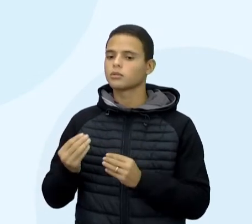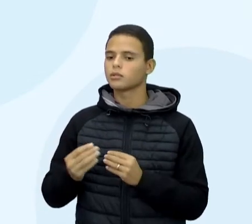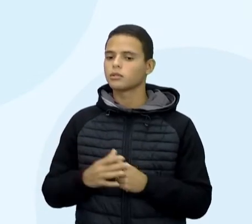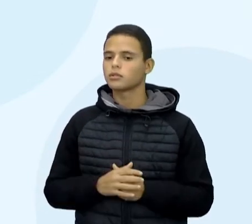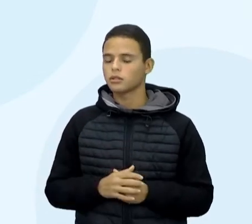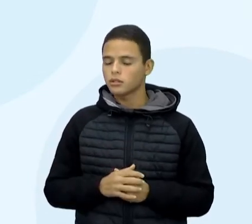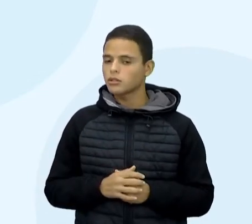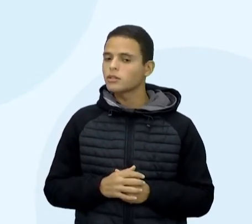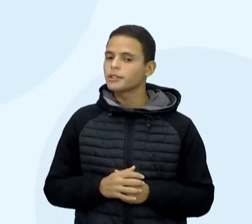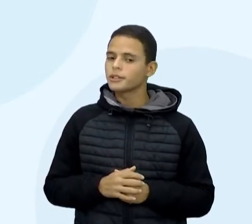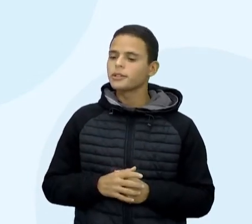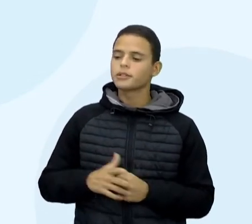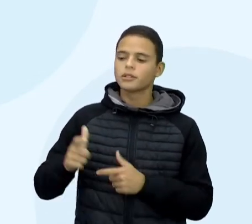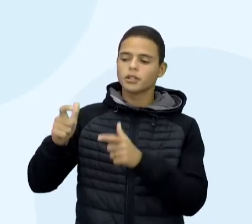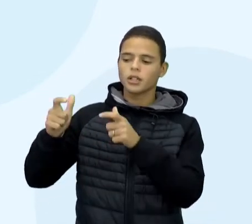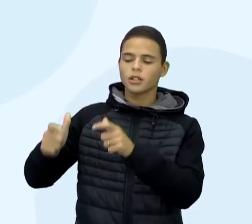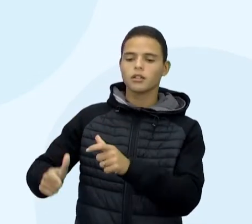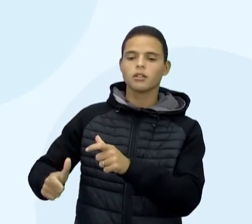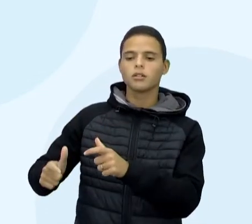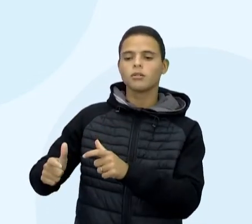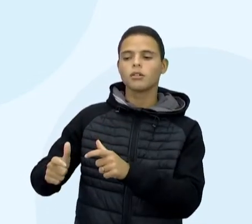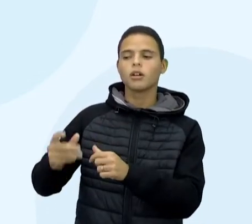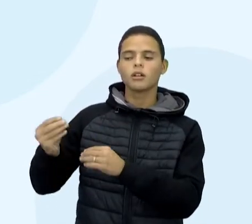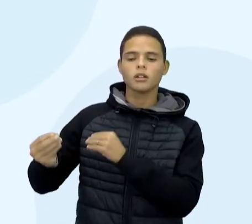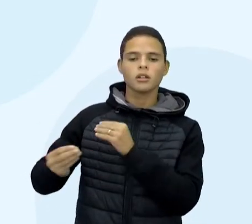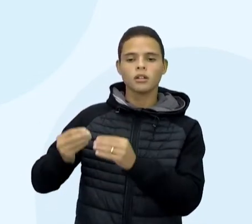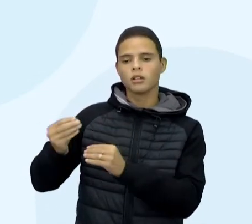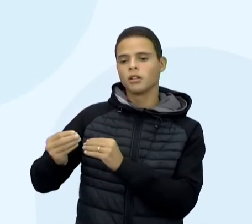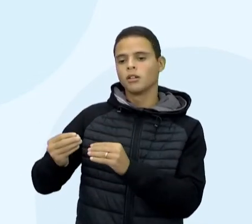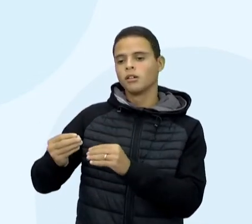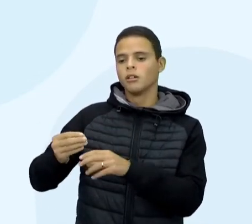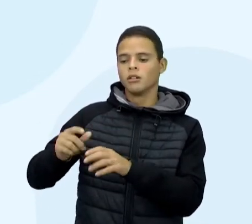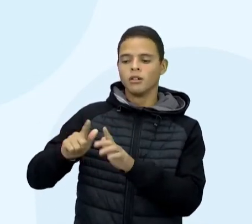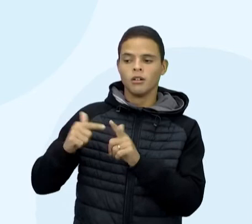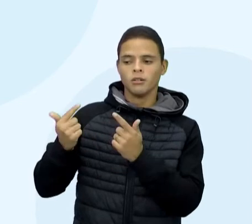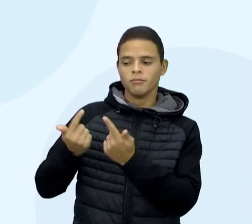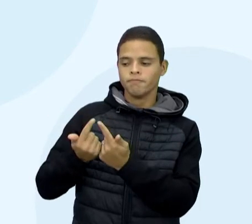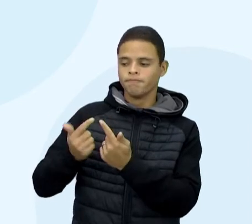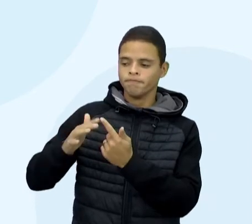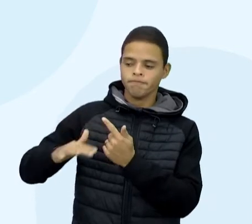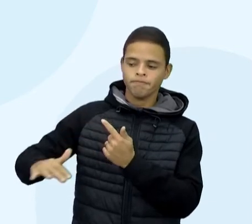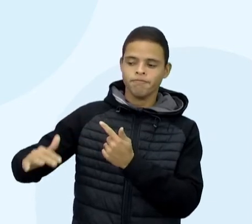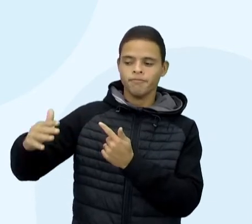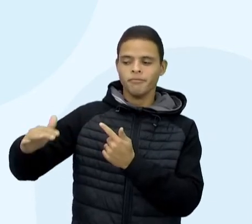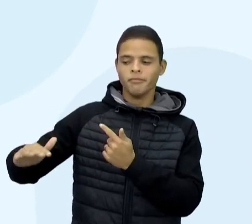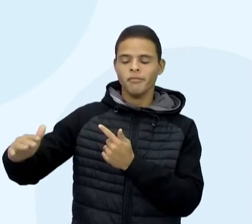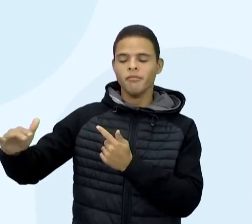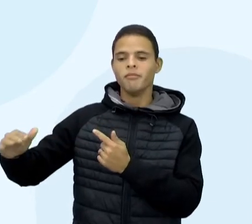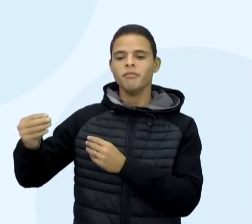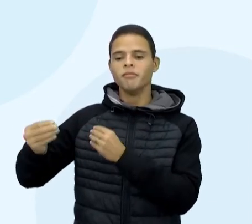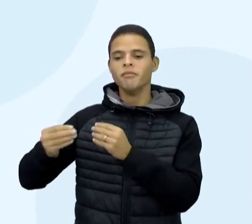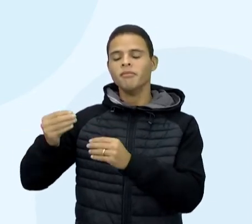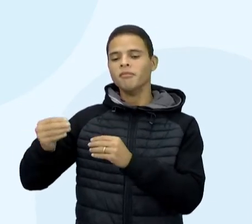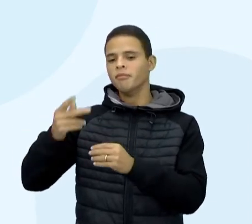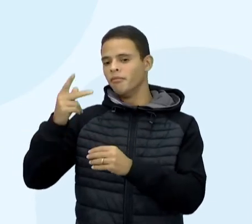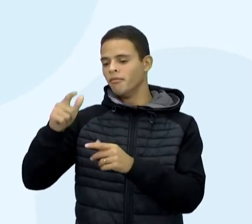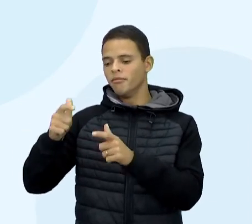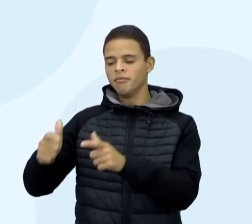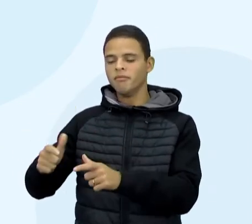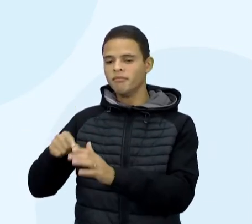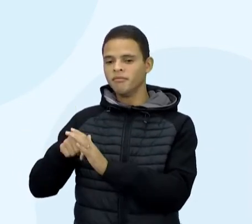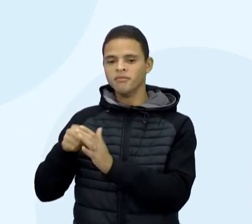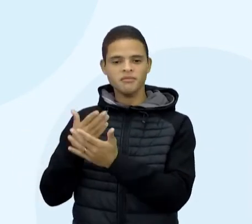que é o clima? Qual que é a região, a parte geológica, né? Como é que é a parte geológica da região que você